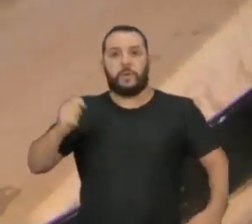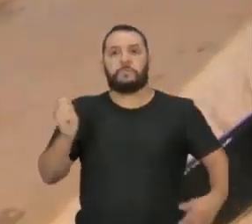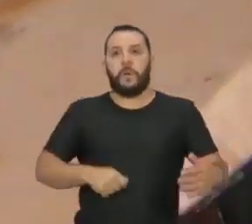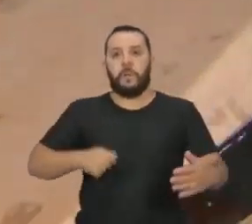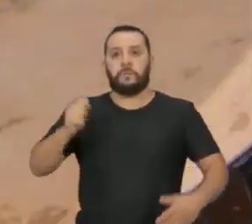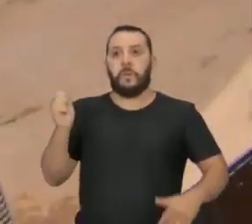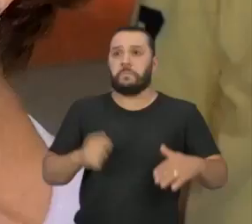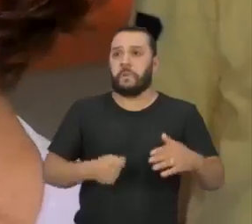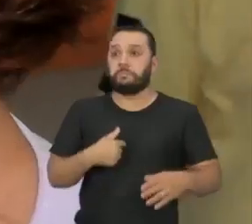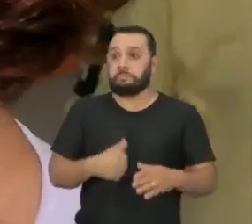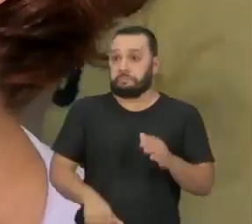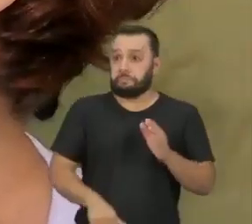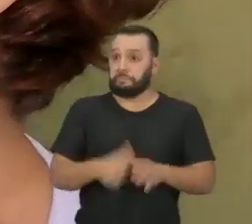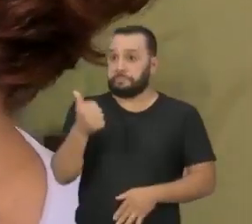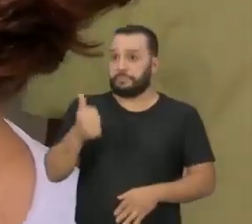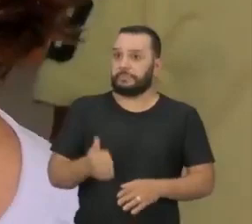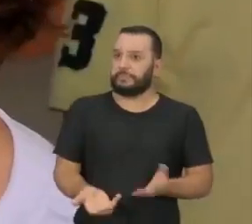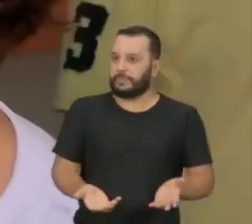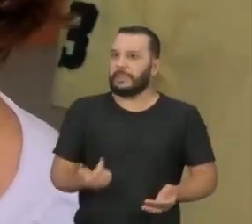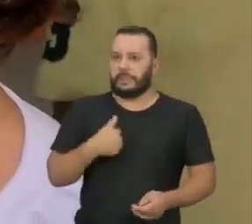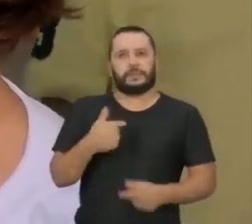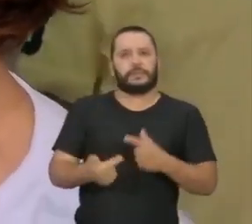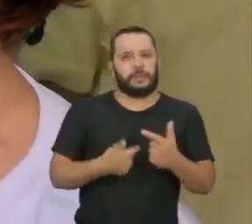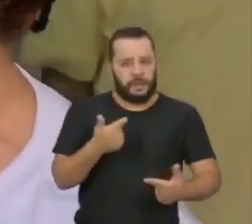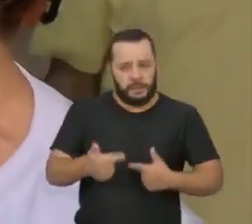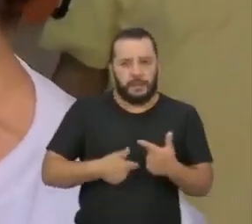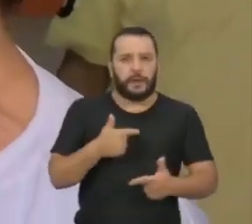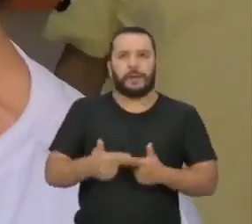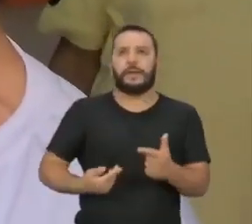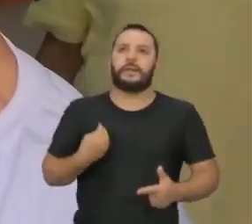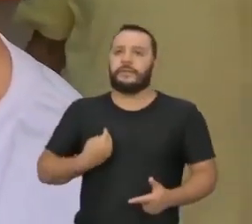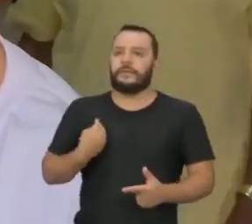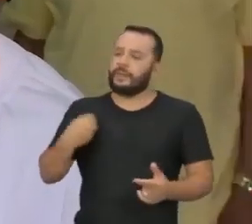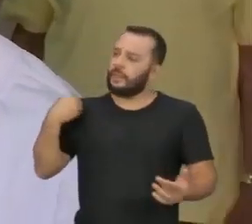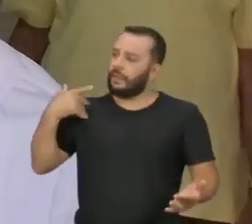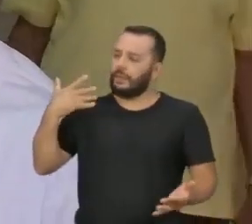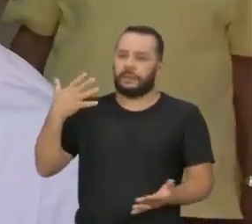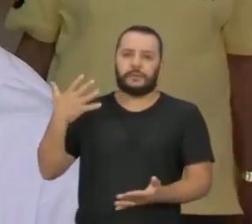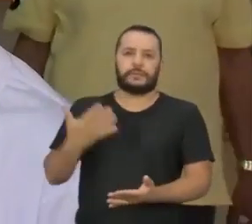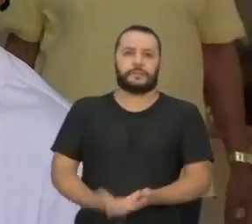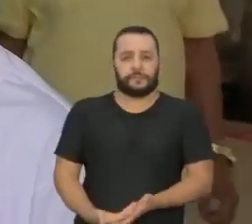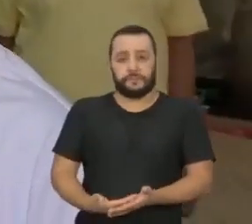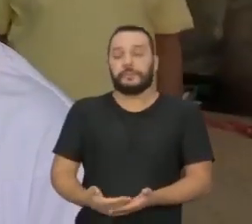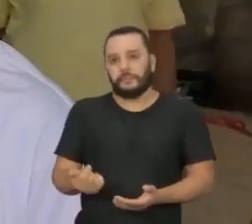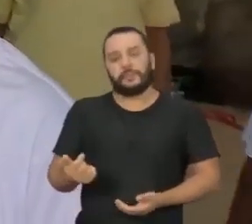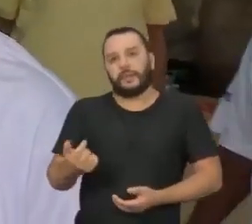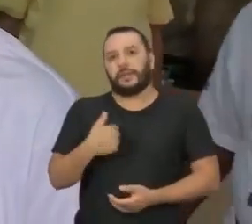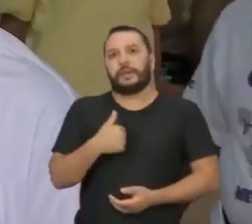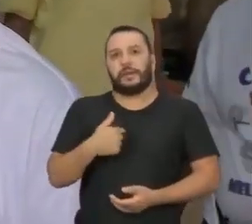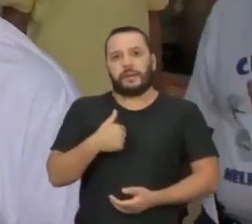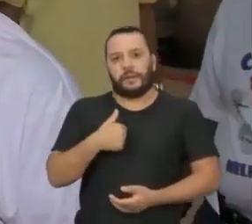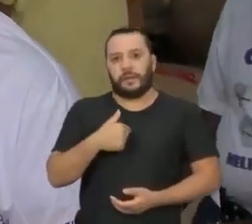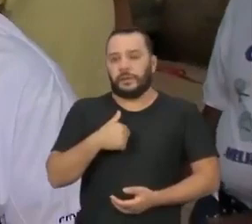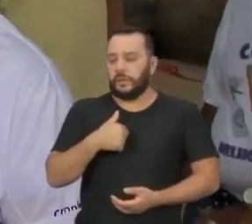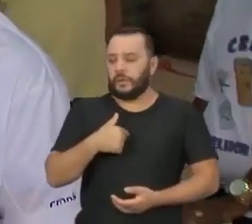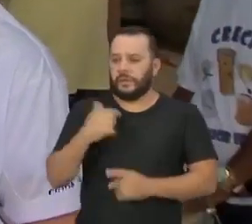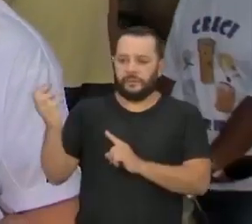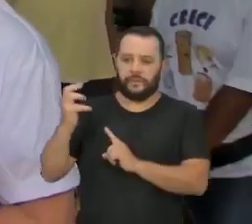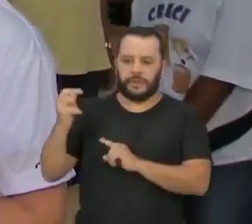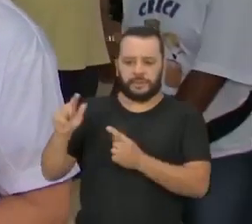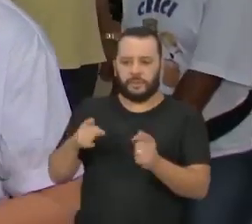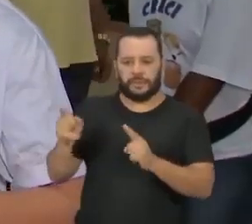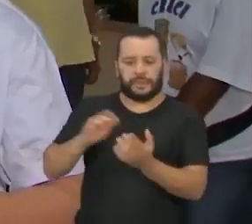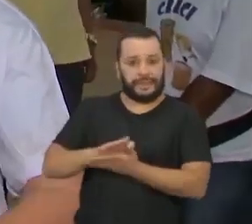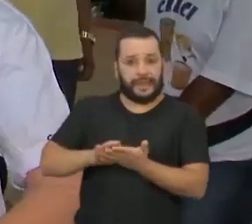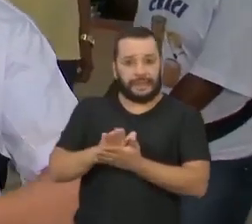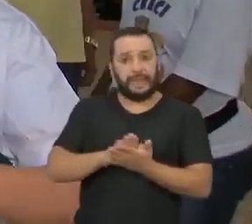bateria. Trabalhei a minha vida toda e não tive uma iniciação musical. E aí,